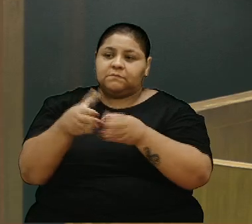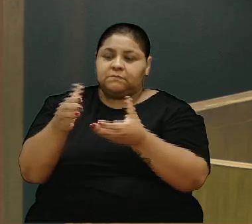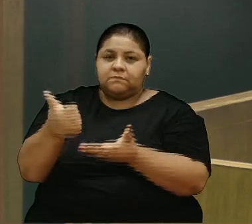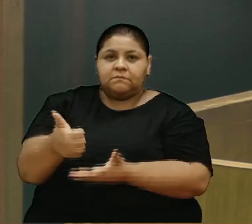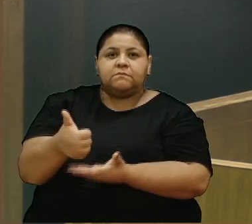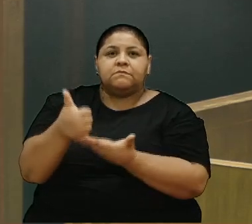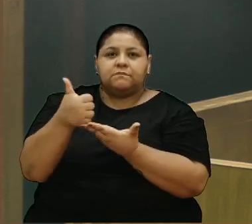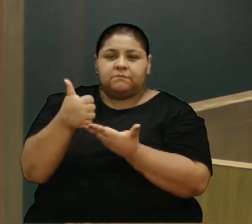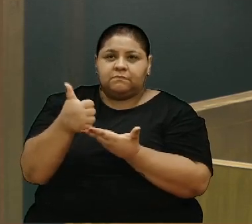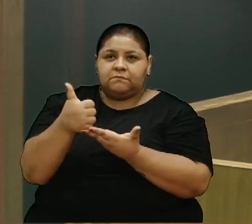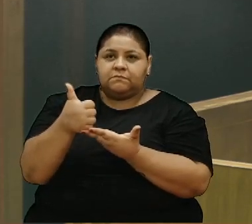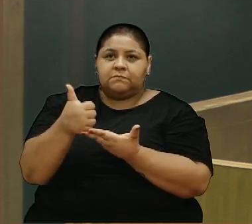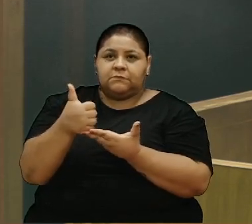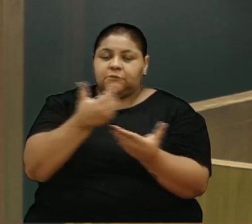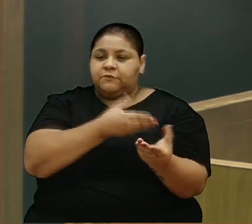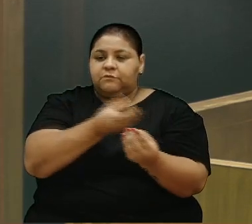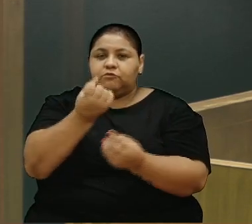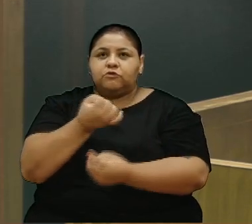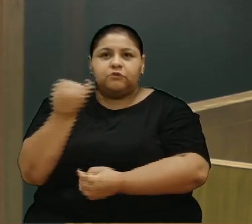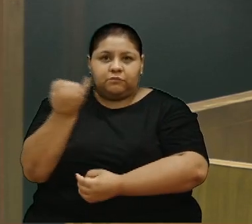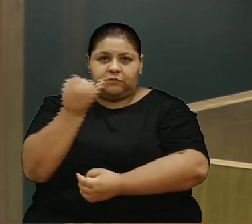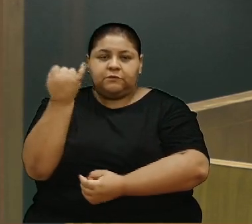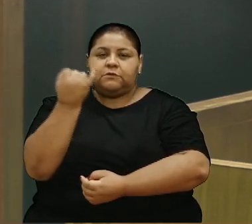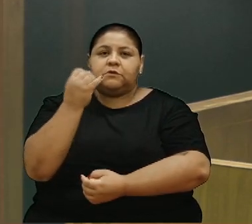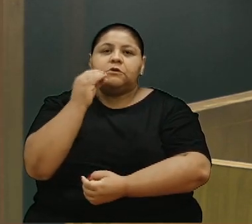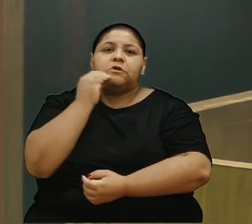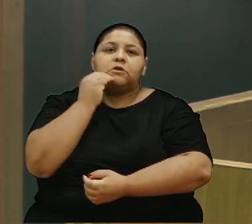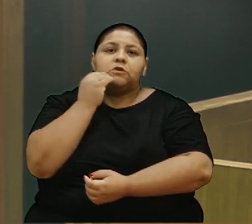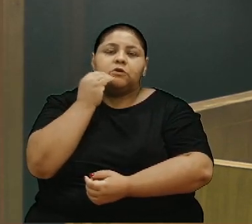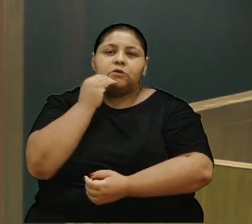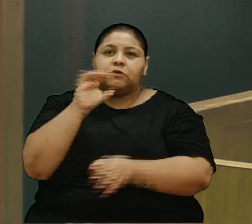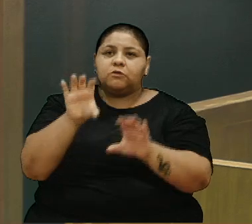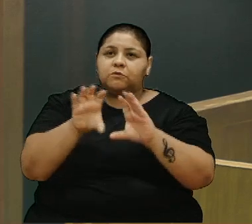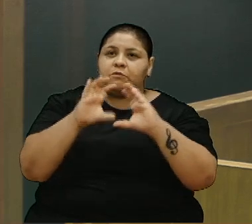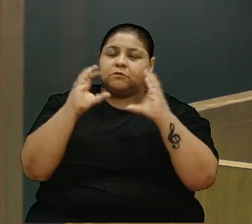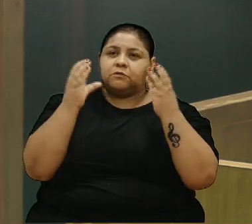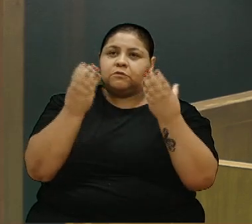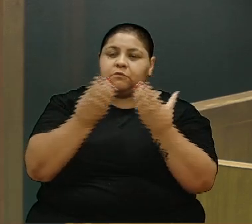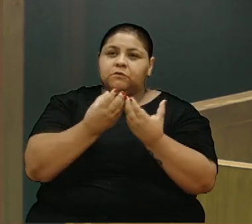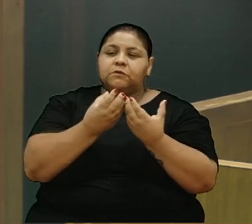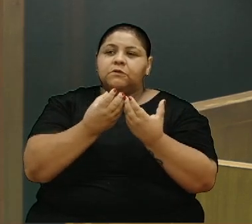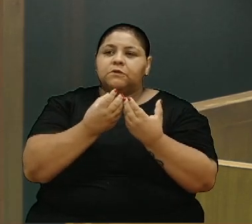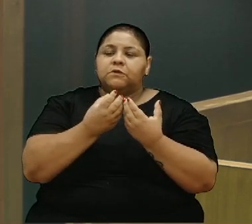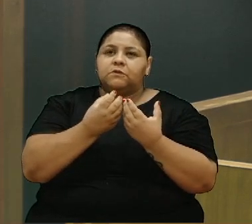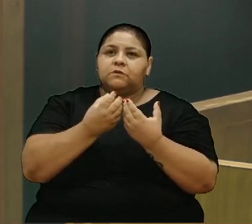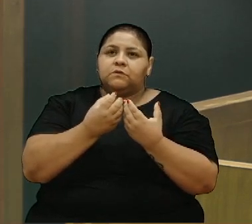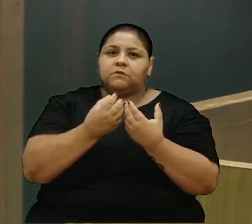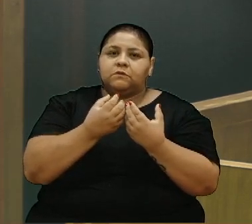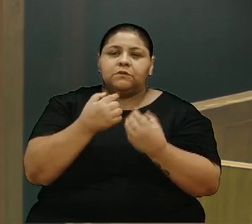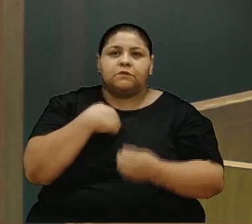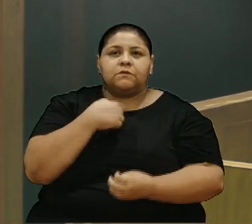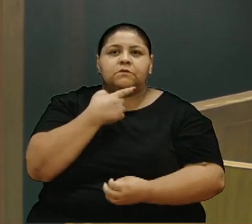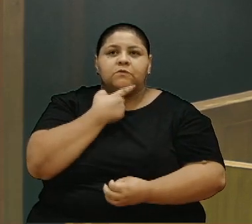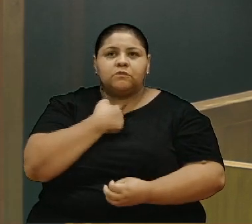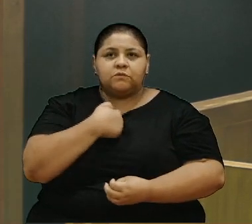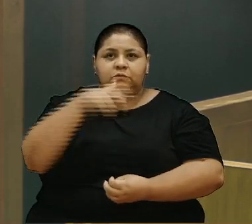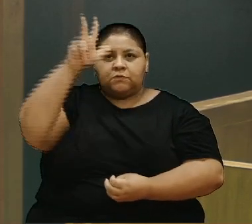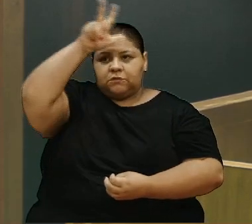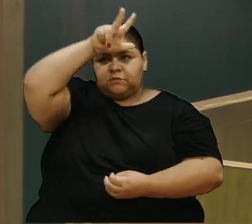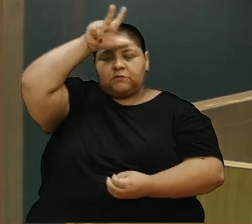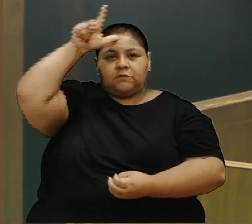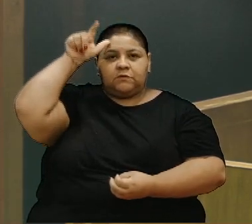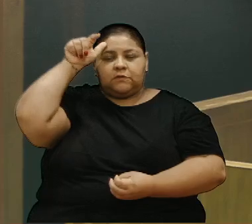ela vai ser de grande valia, com certeza para a nossa comunidade, e eu gostaria que o nosso prefeito,